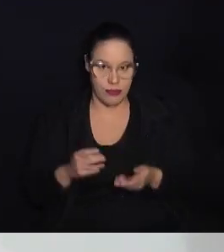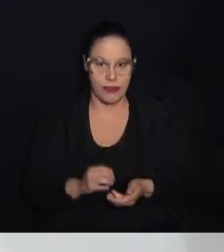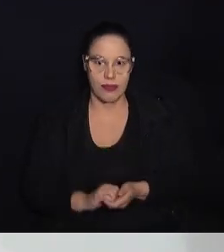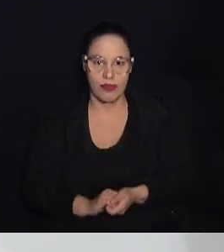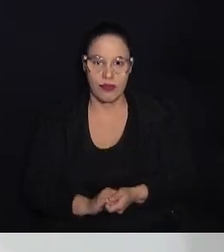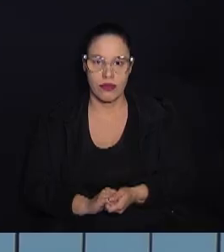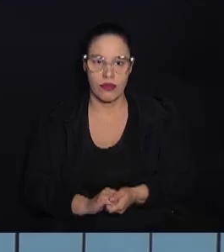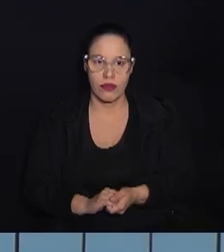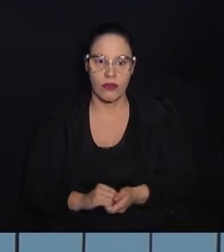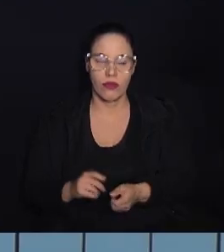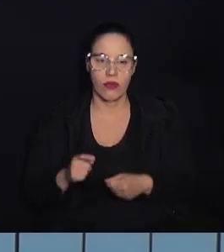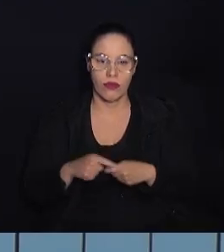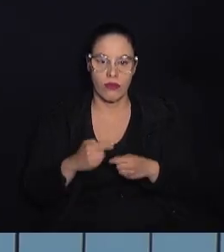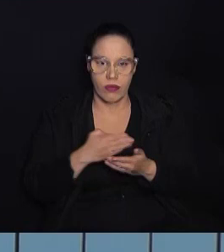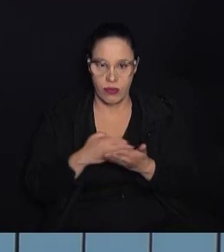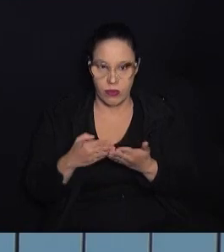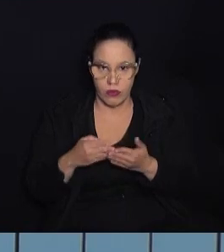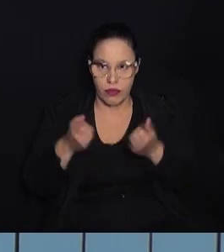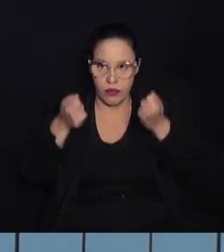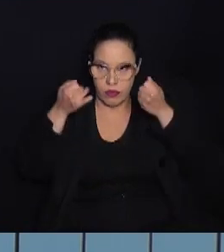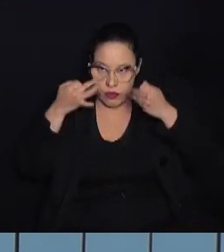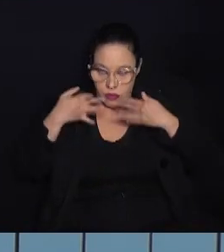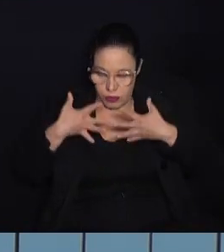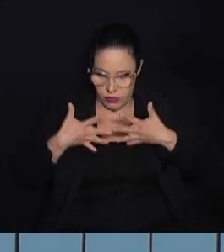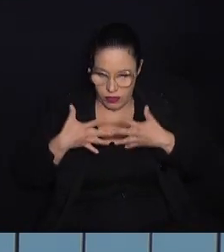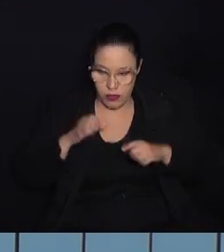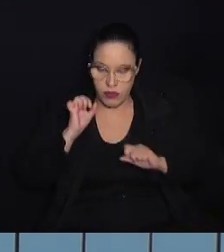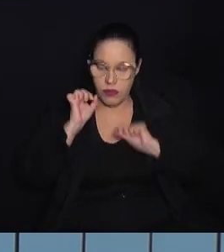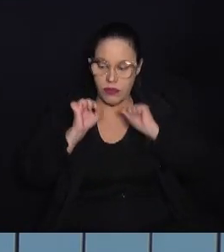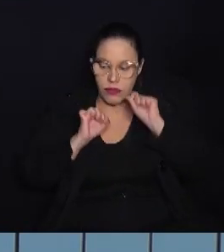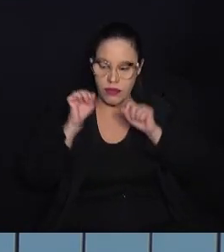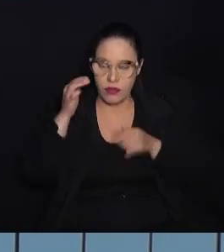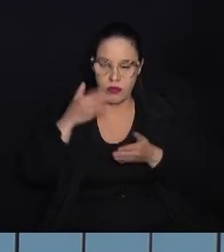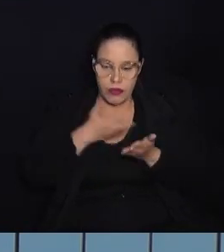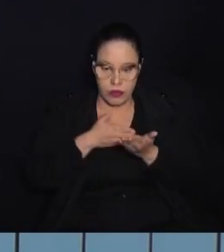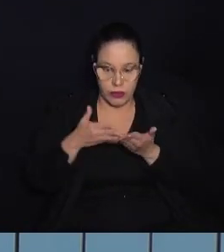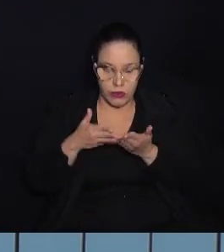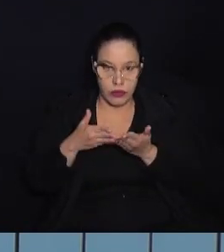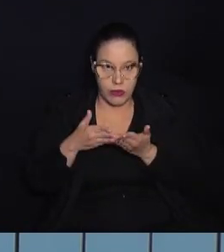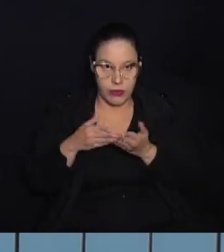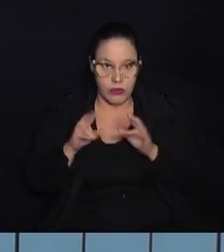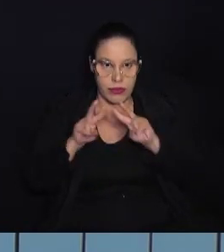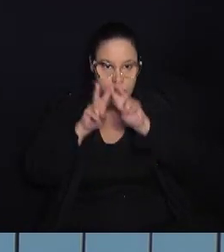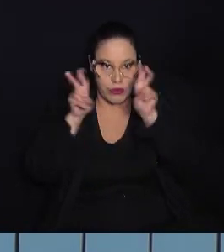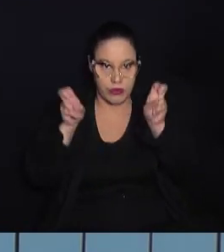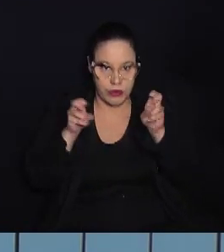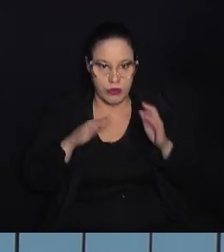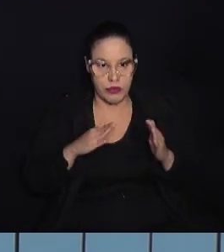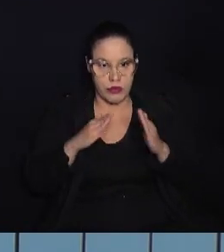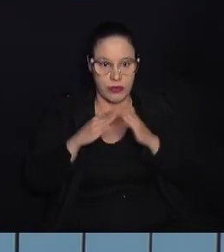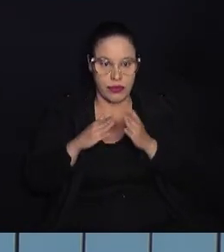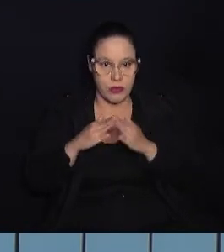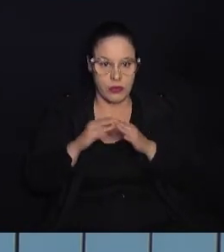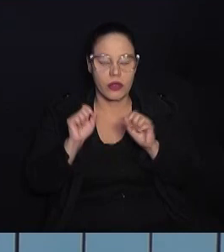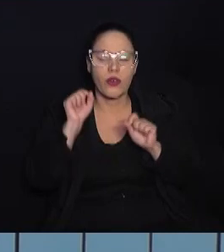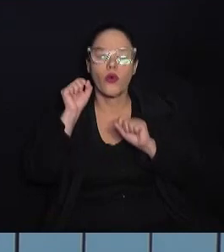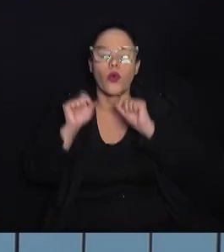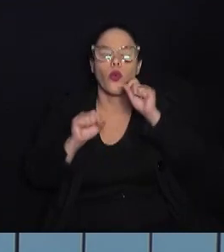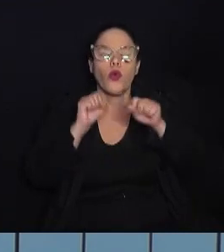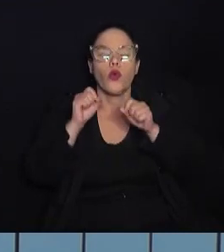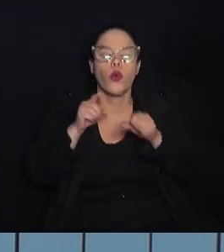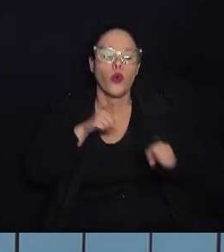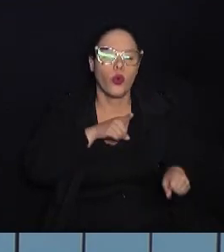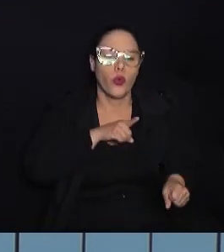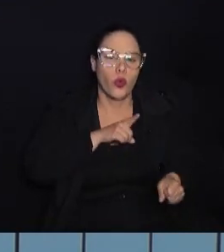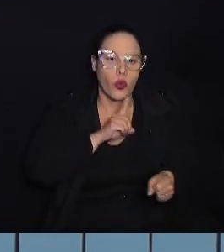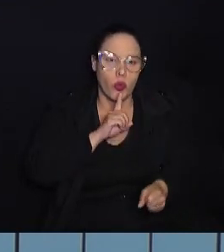convite. Doutora, vamos começar explicando um pouquinho, para a gente introduzir o assunto aqui para o pessoal de casa. O que